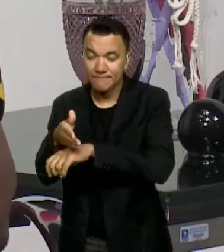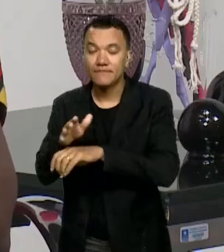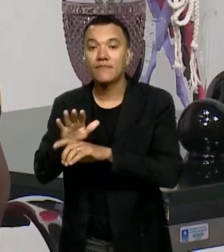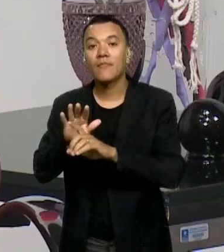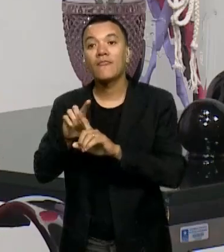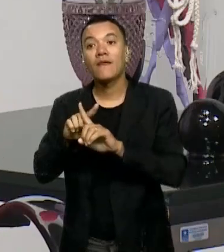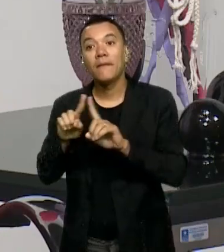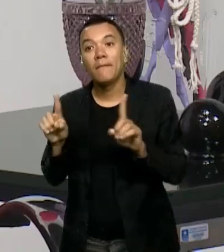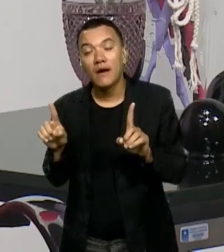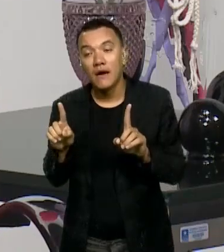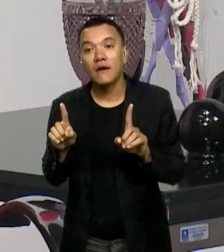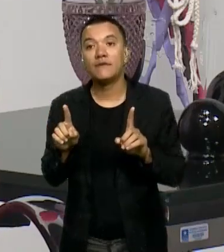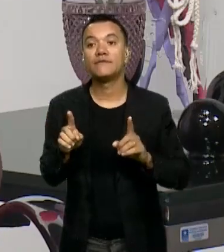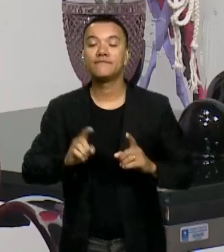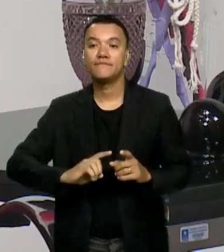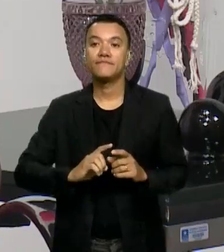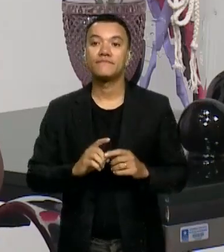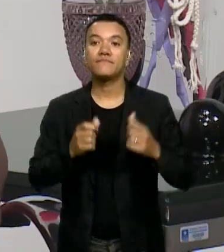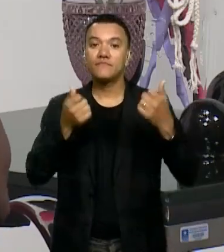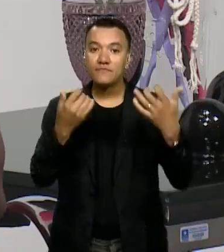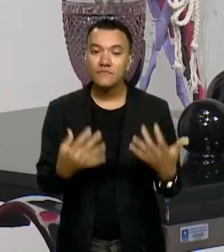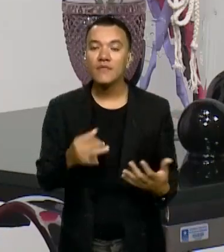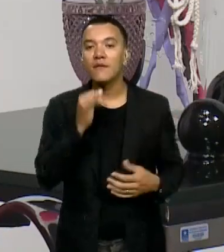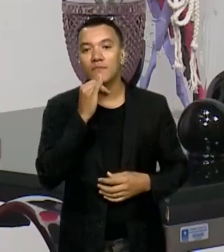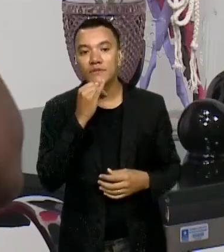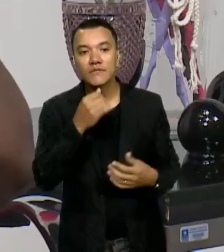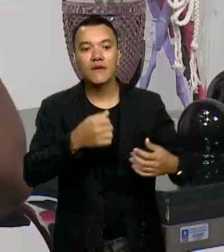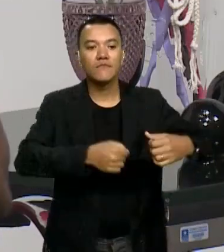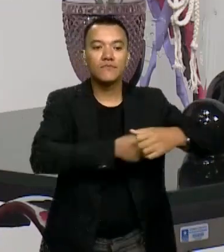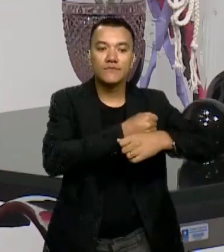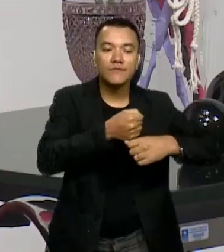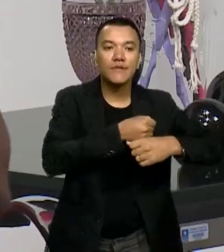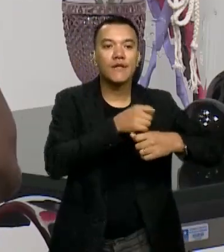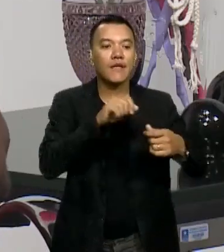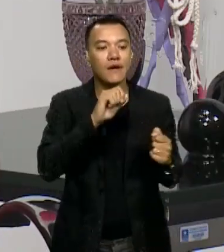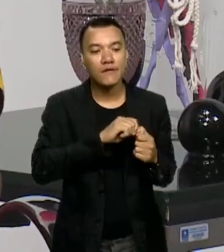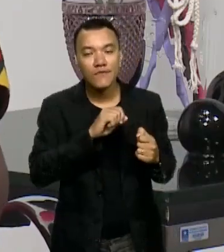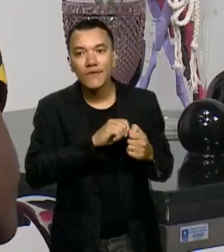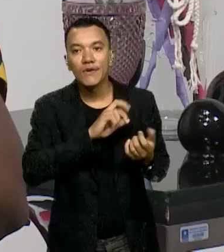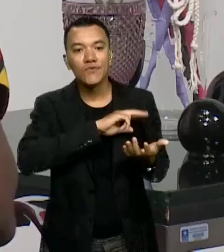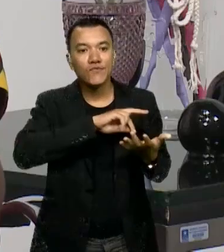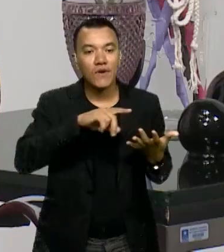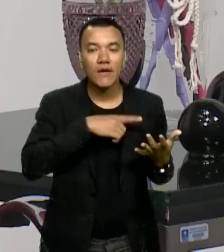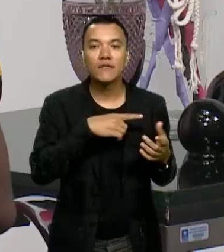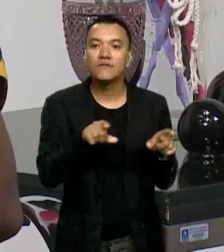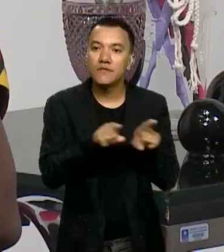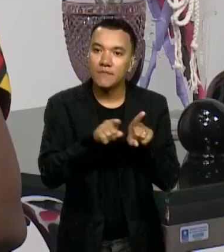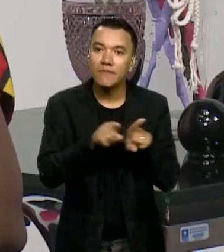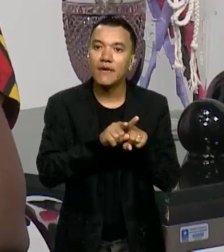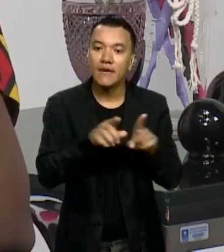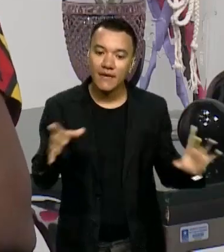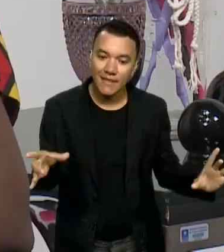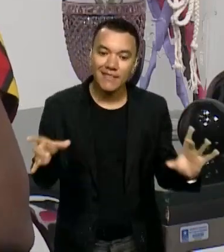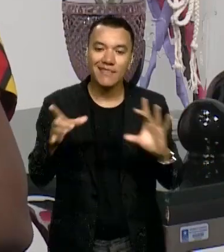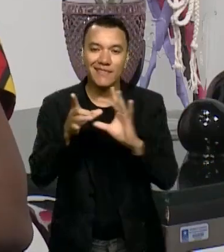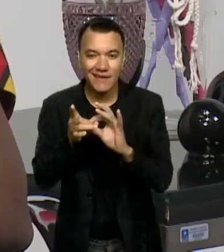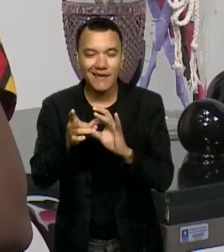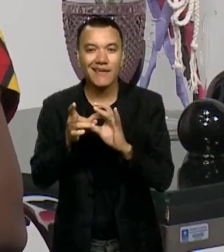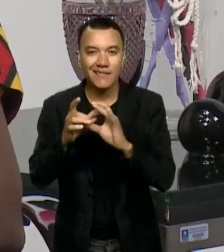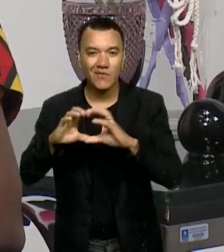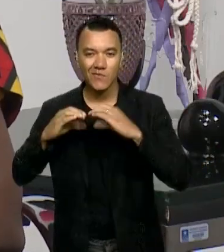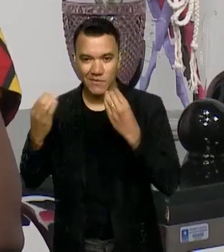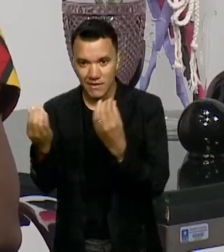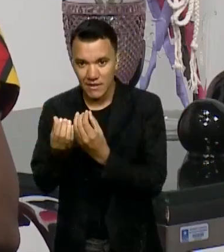não foge um pouco, que a produção do que é usado, do que é produzido, também está muito ligado nas comunidades